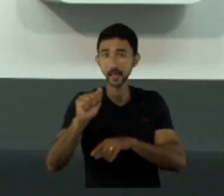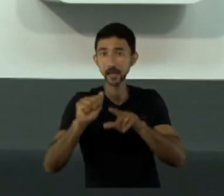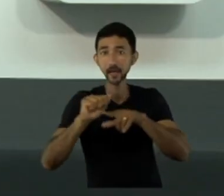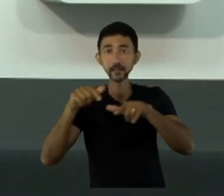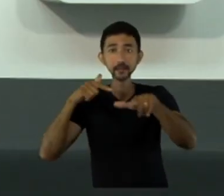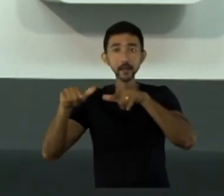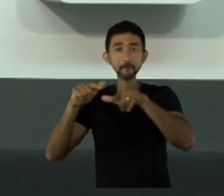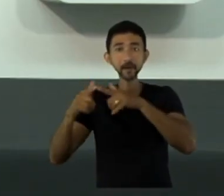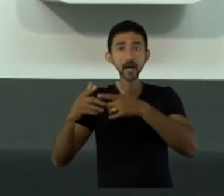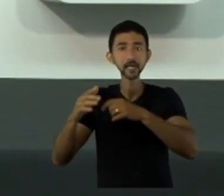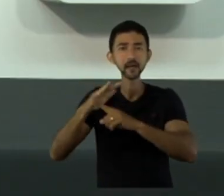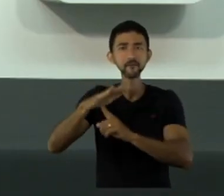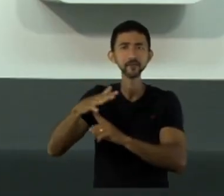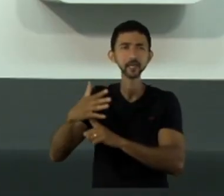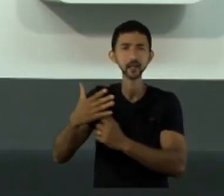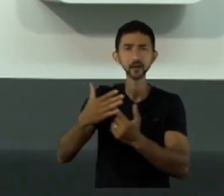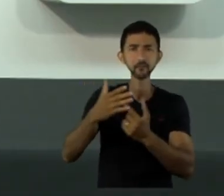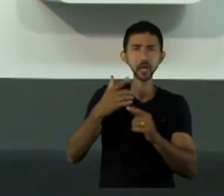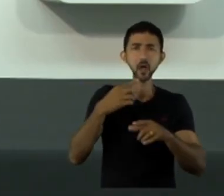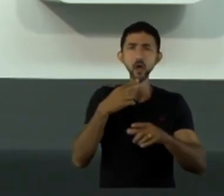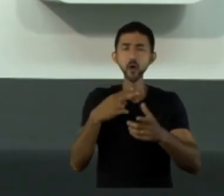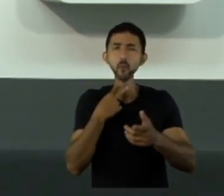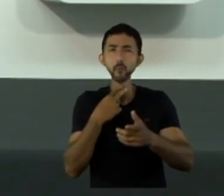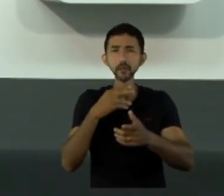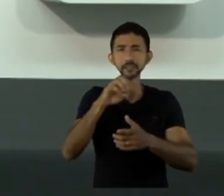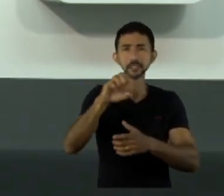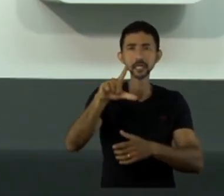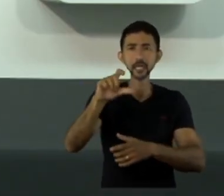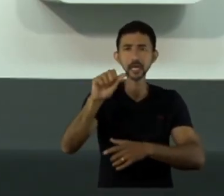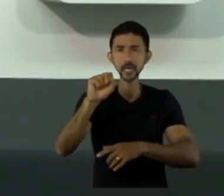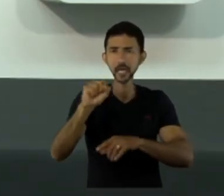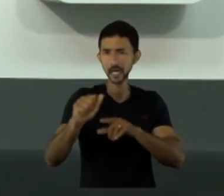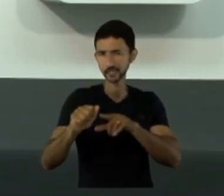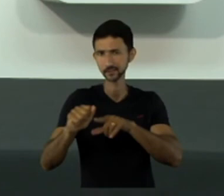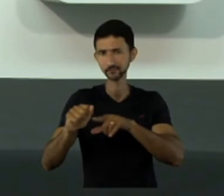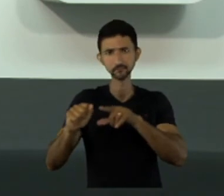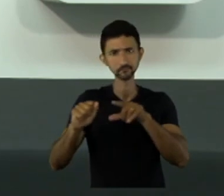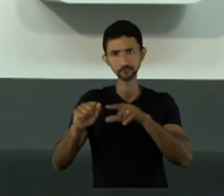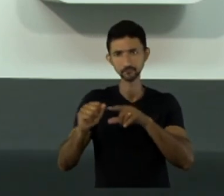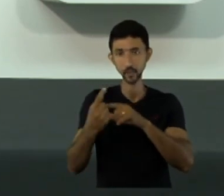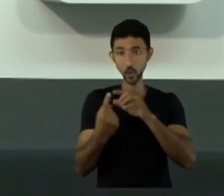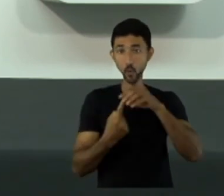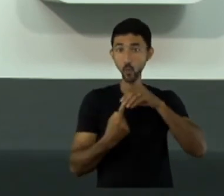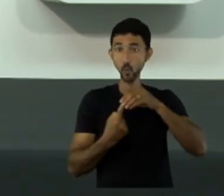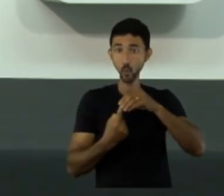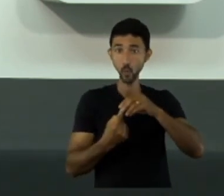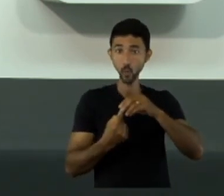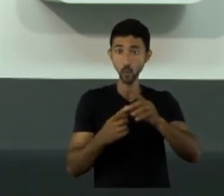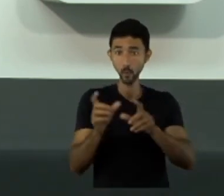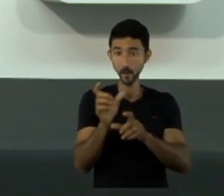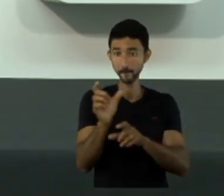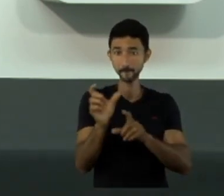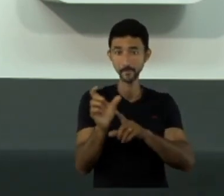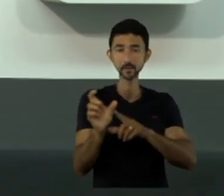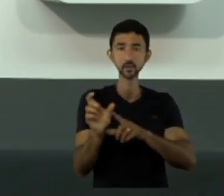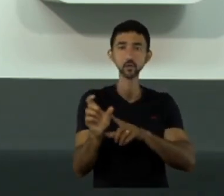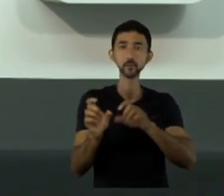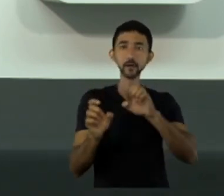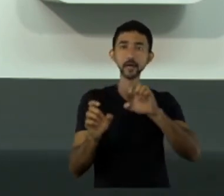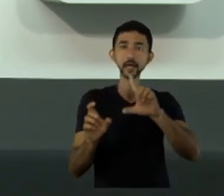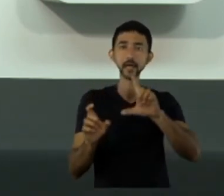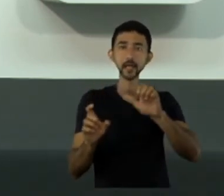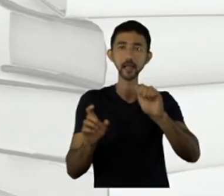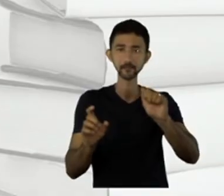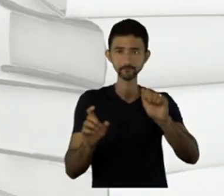feira. Por que não pode ser elas? Porque lá na frase só está uma pessoa. Trabalha, então tem que ser ela trabalha na